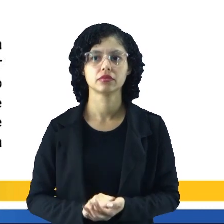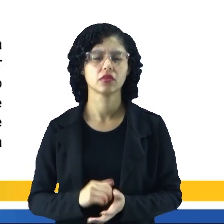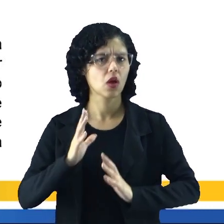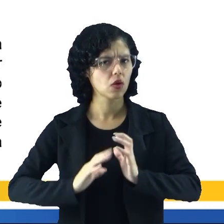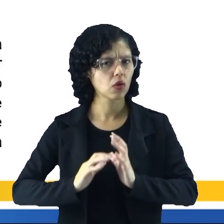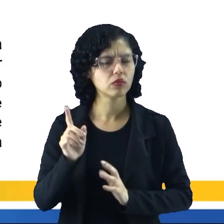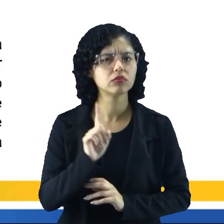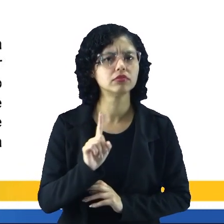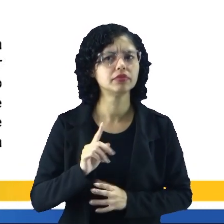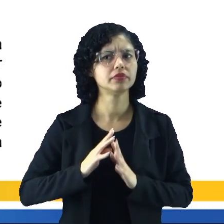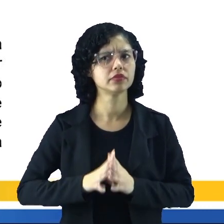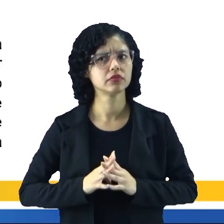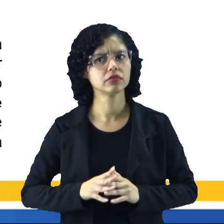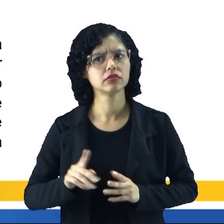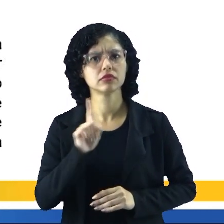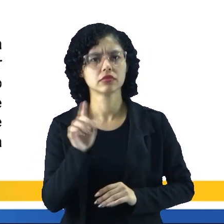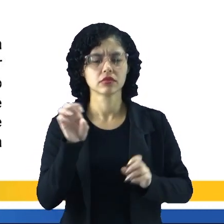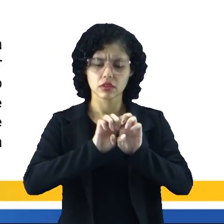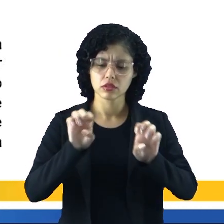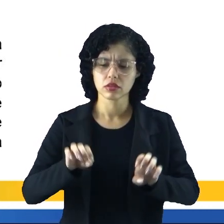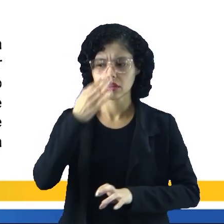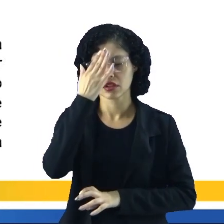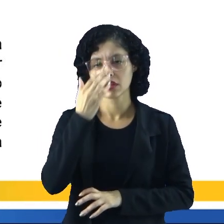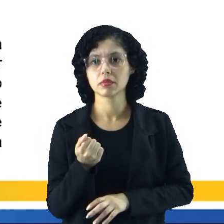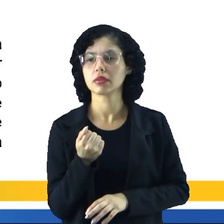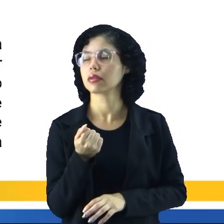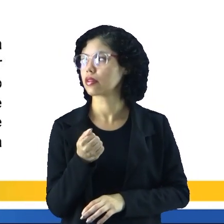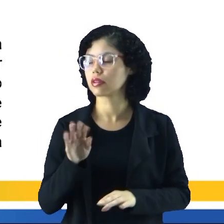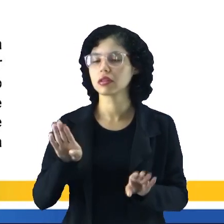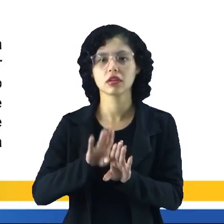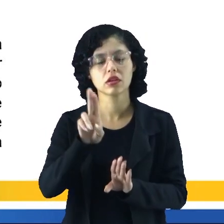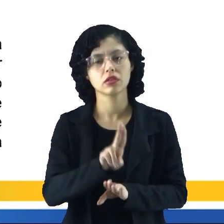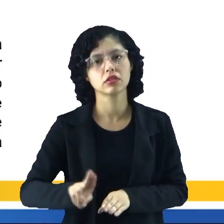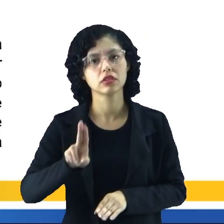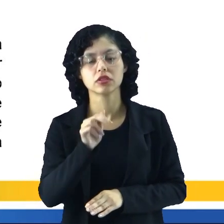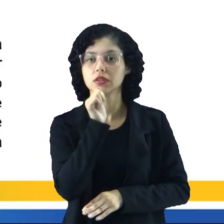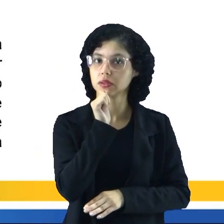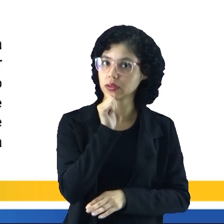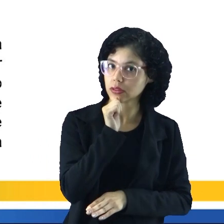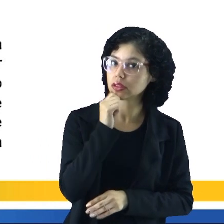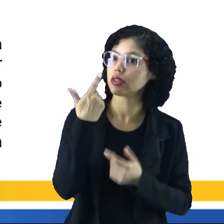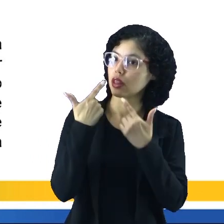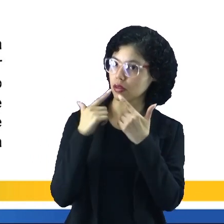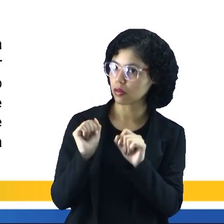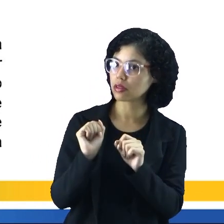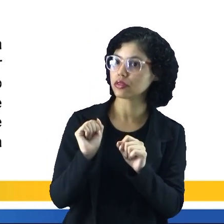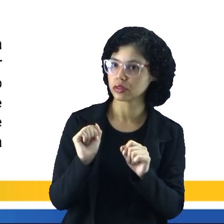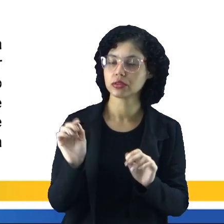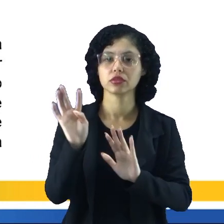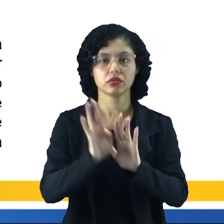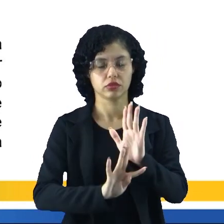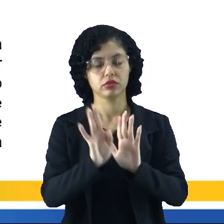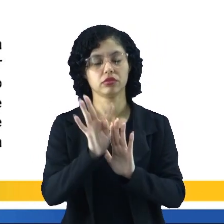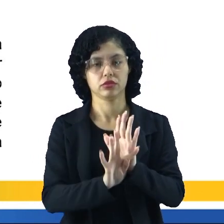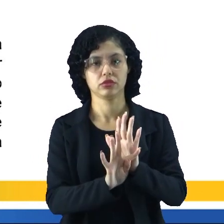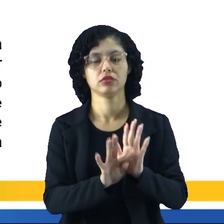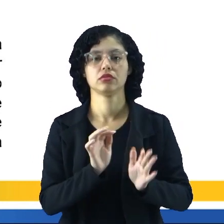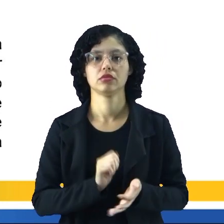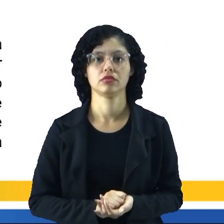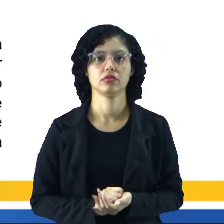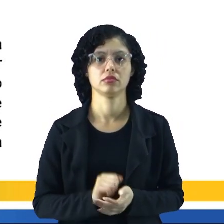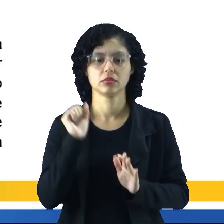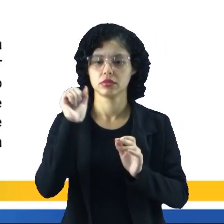confundam né a estrutura ele queria saber sobre a utilização ali da linguagem daquele texto né